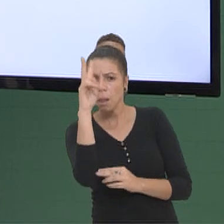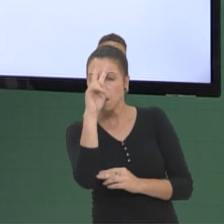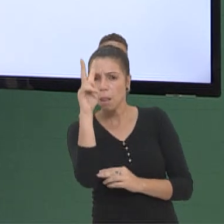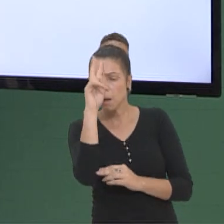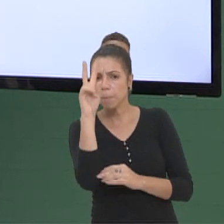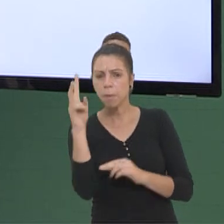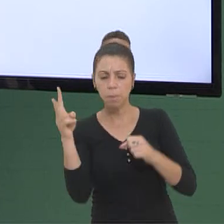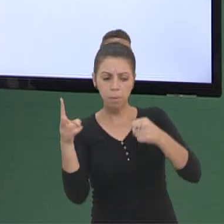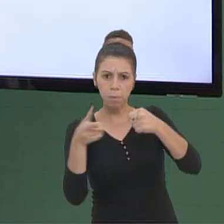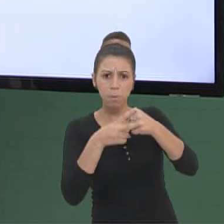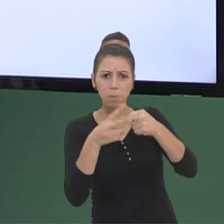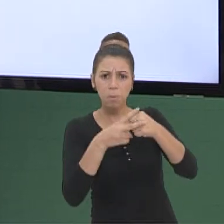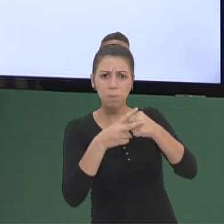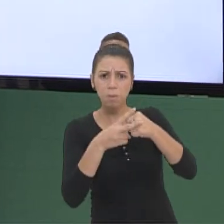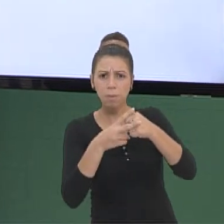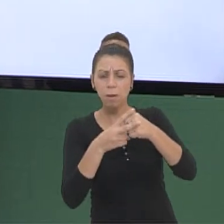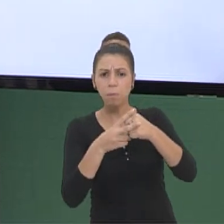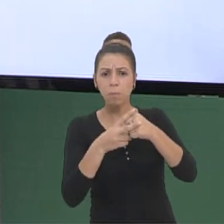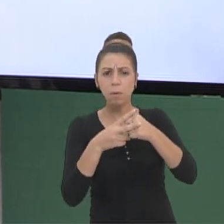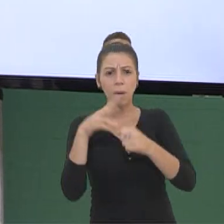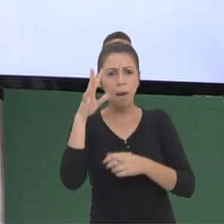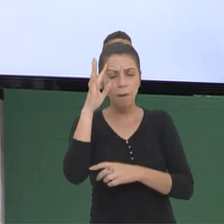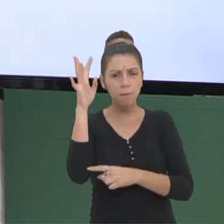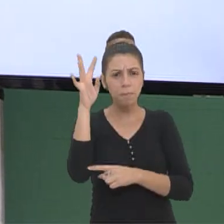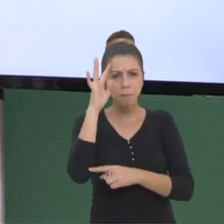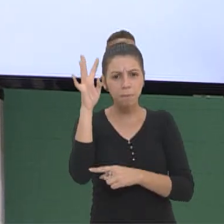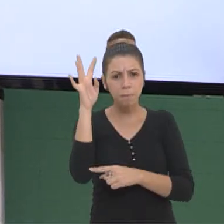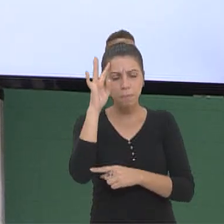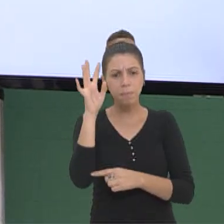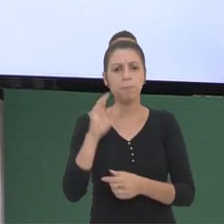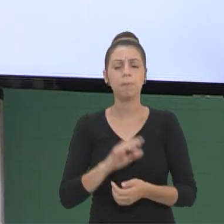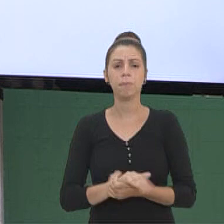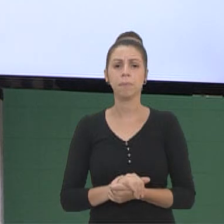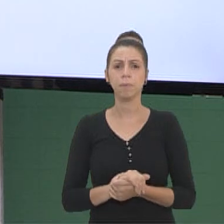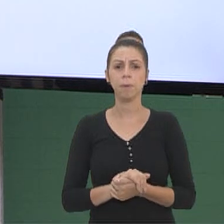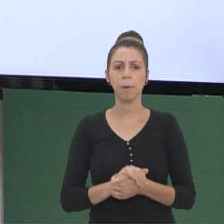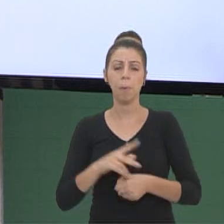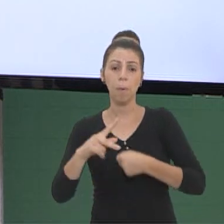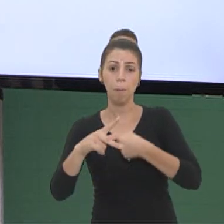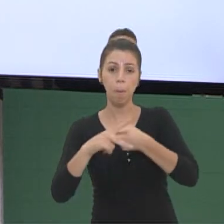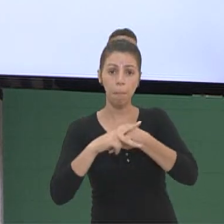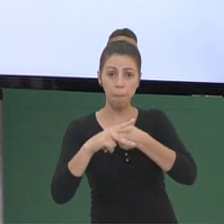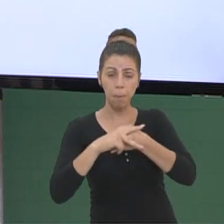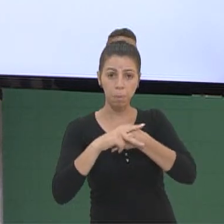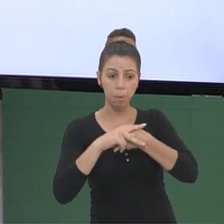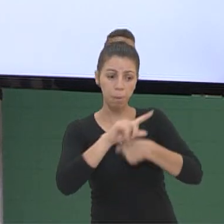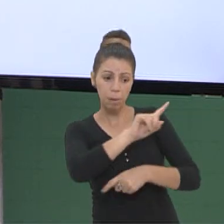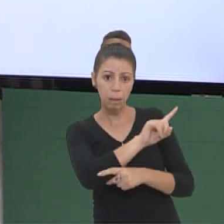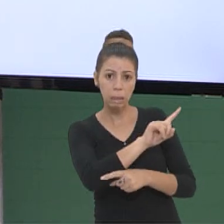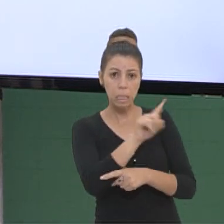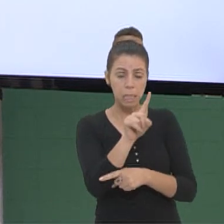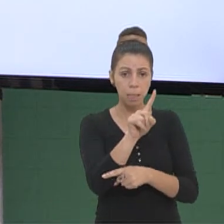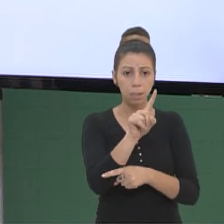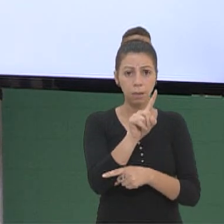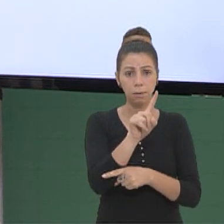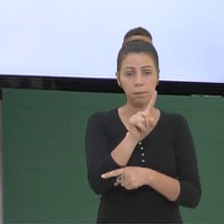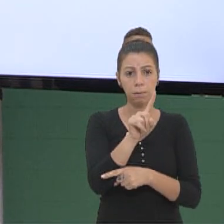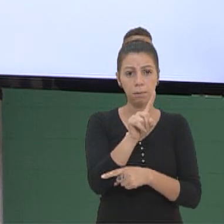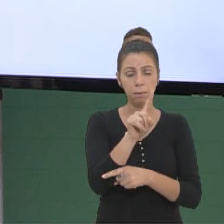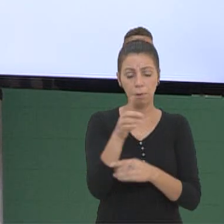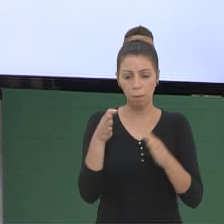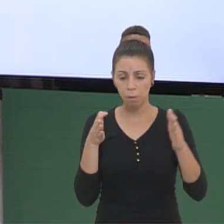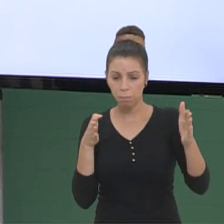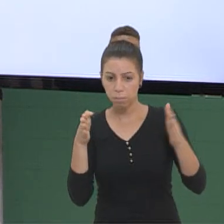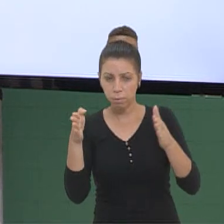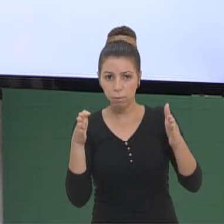de língua espanhola? Tá? Então, o pronome ele vai entre a negação e o